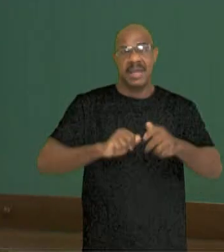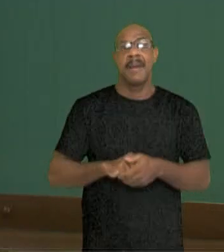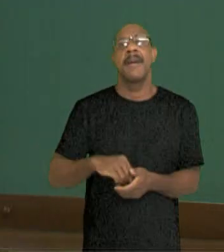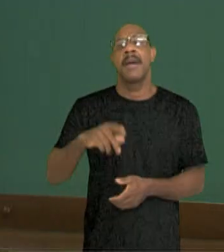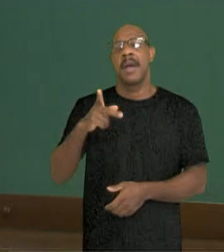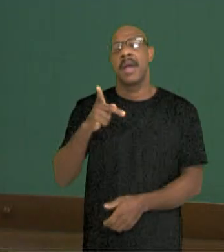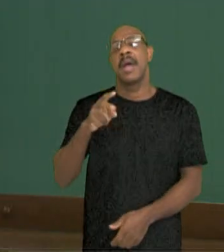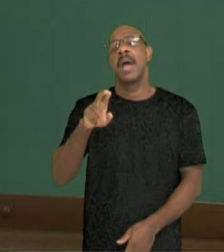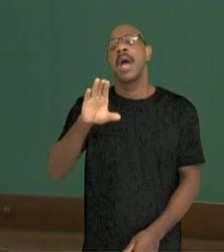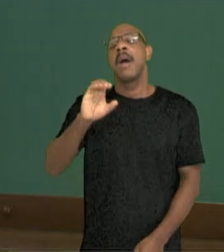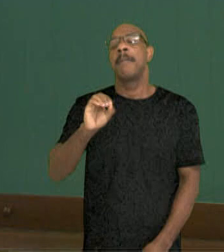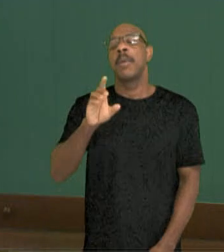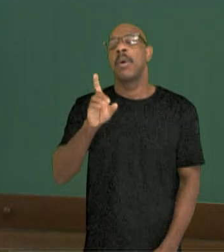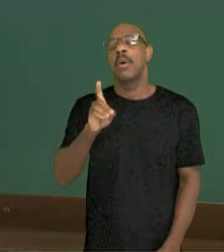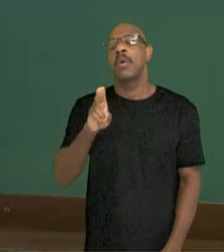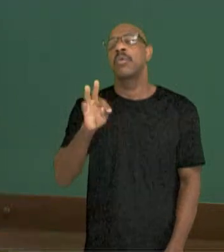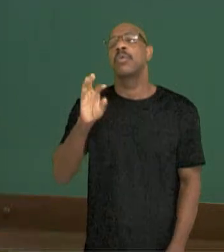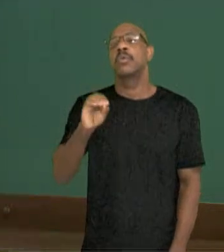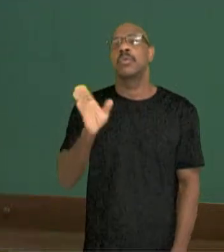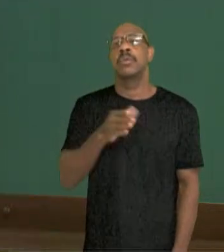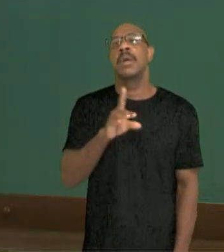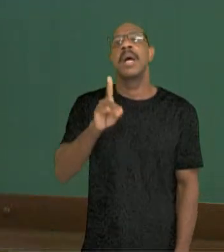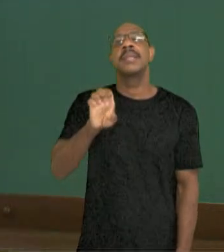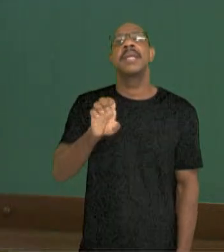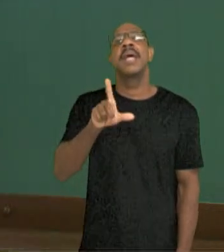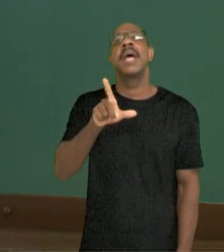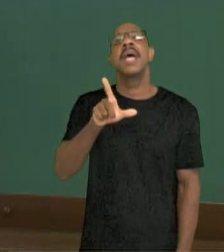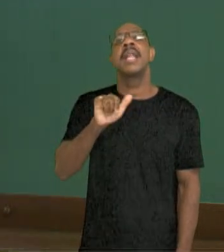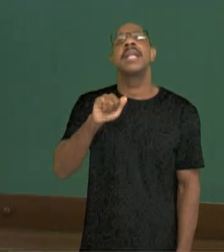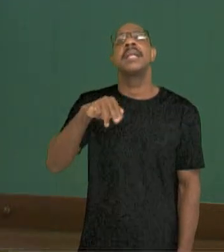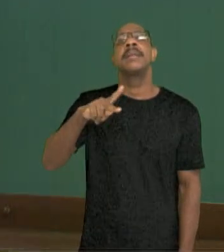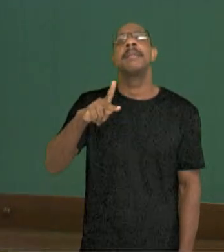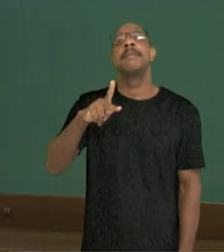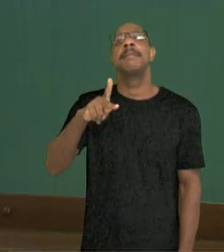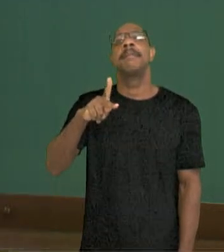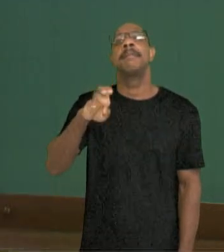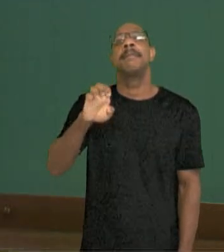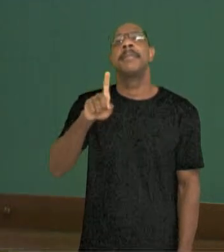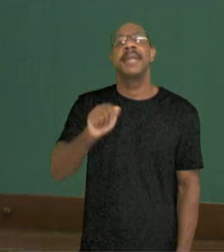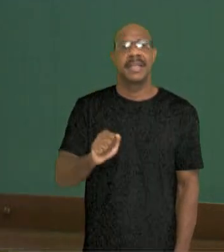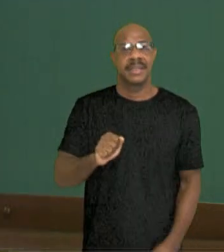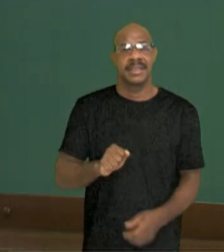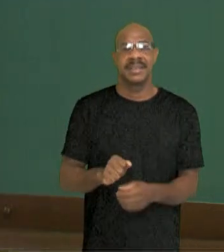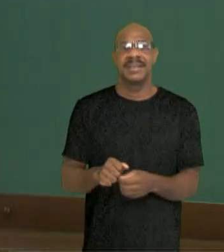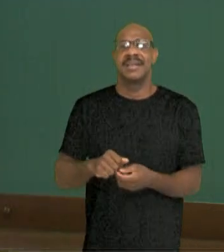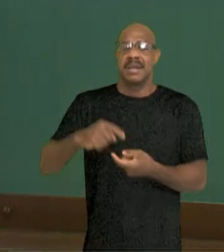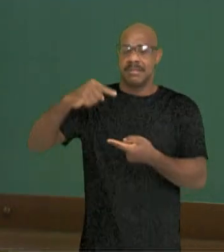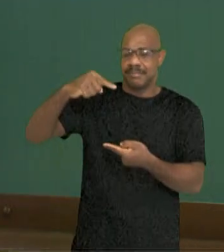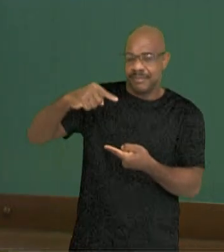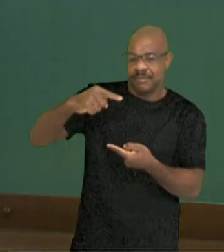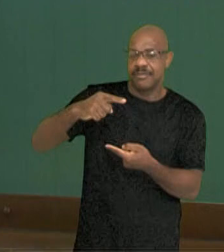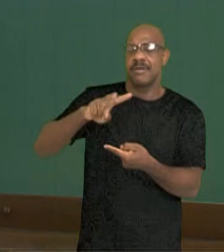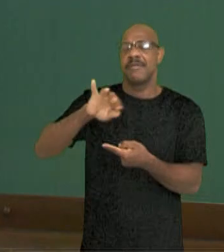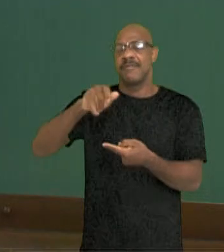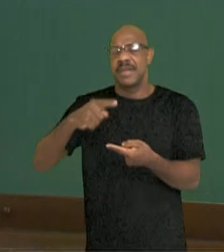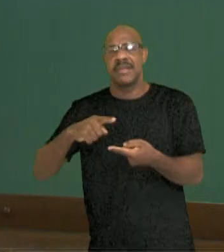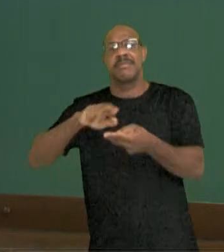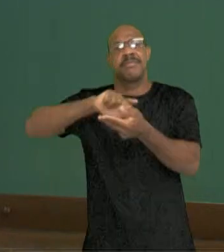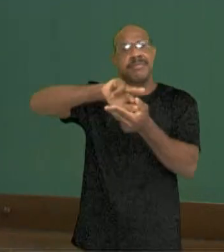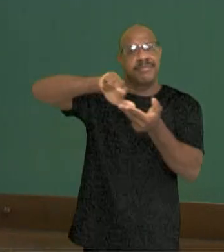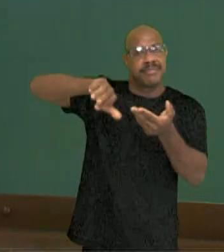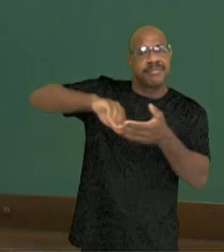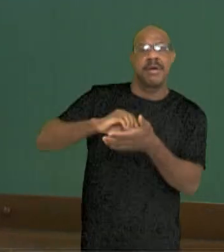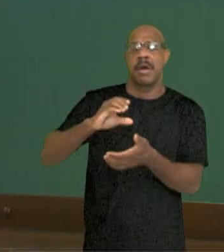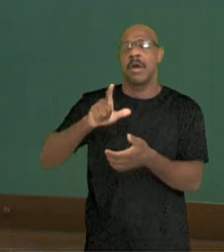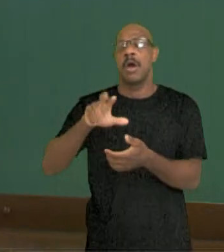beneficiar, nós seremos prejudicados. Então, eu peço para que você leia essa reportagem, acesse